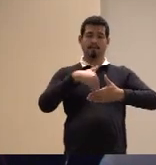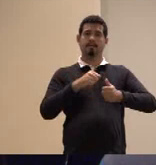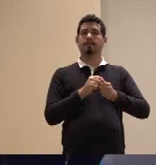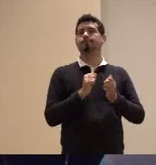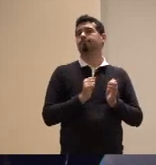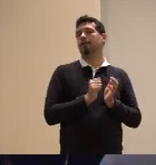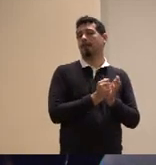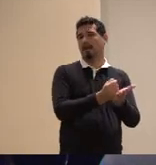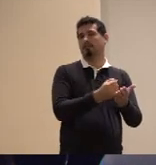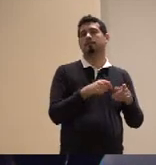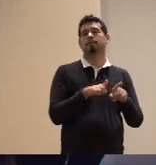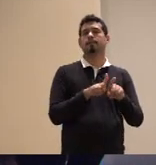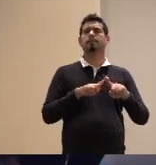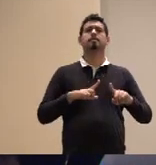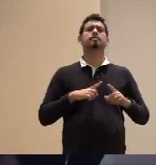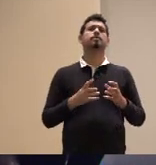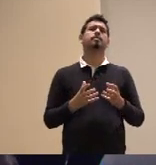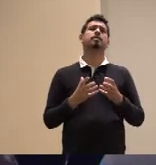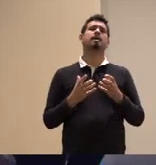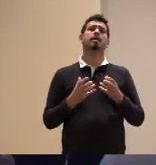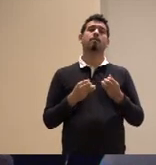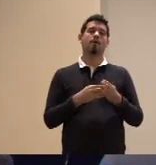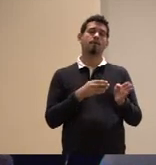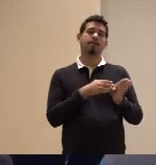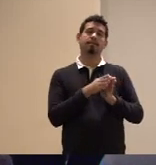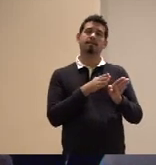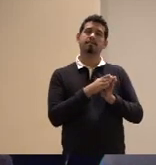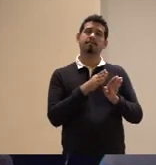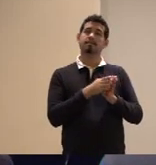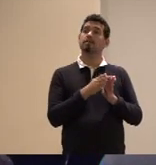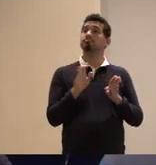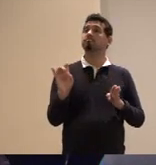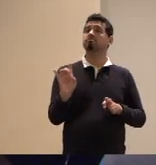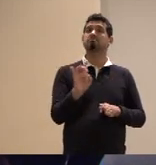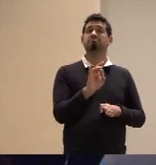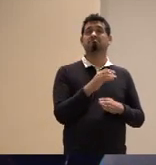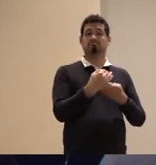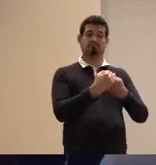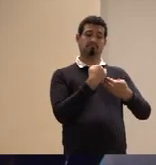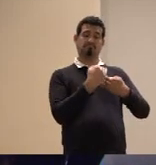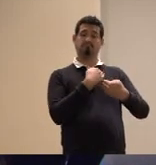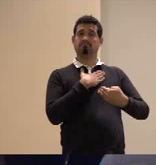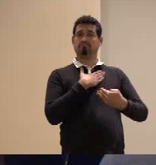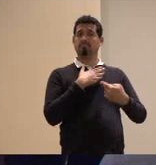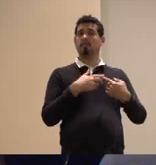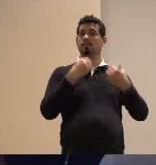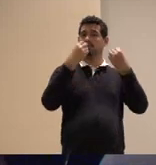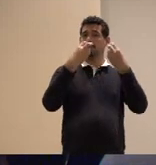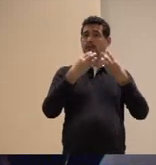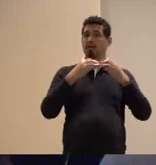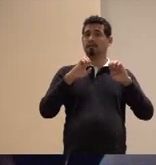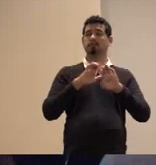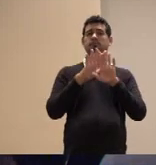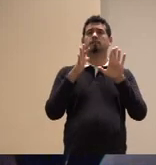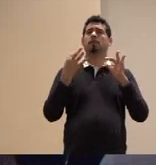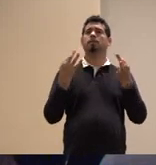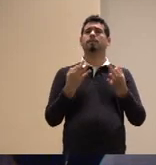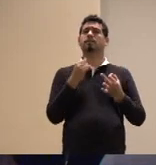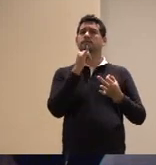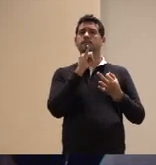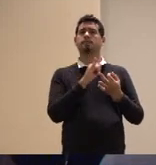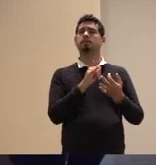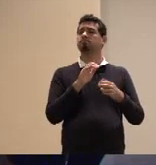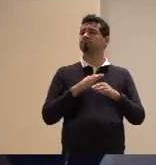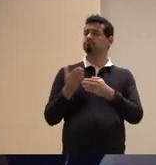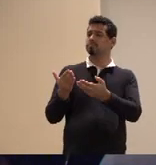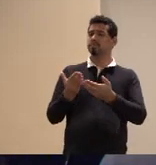casa. E eu gostaria assim, da orientação, né, de vocês refletir um pouco mais sobre isso, de trazer